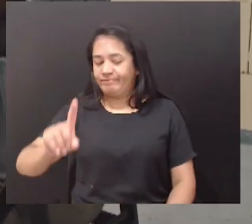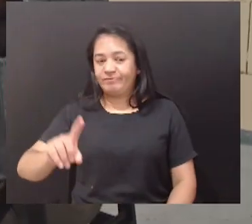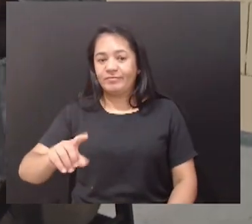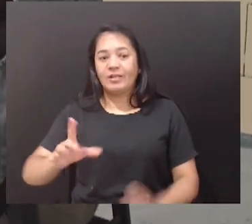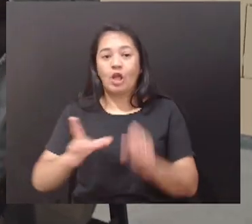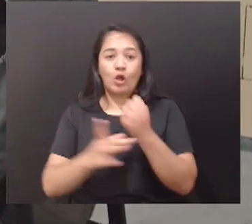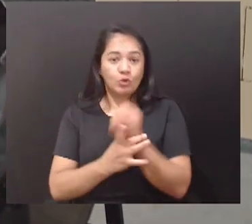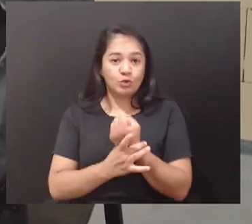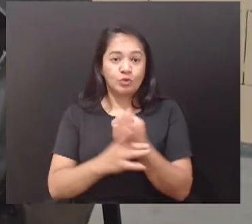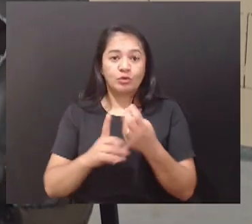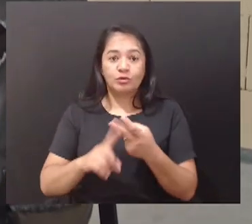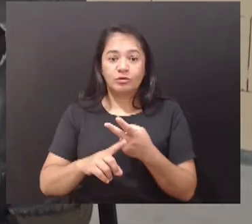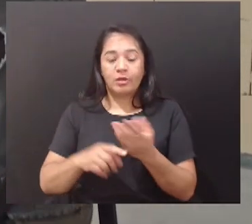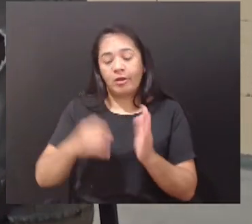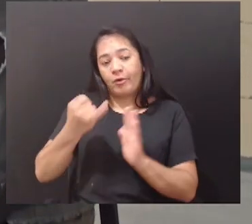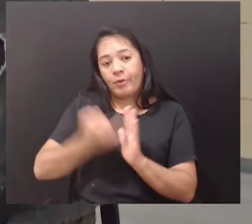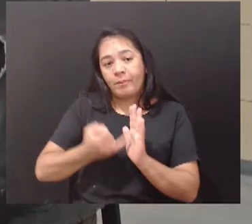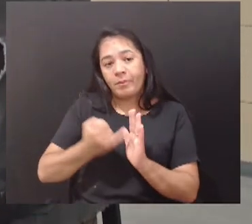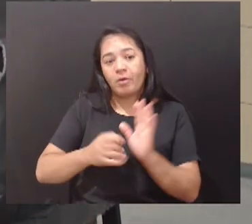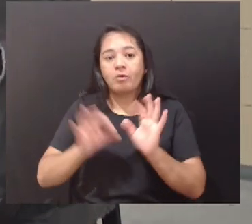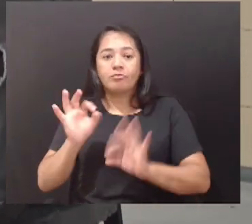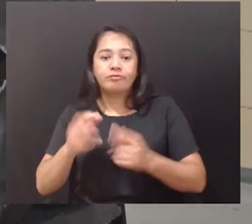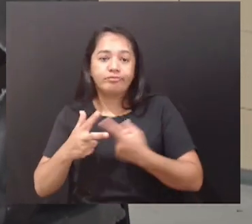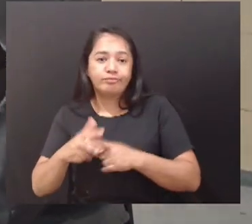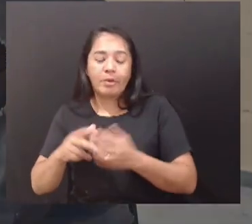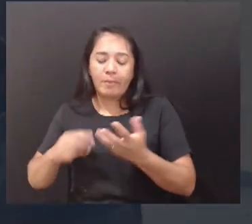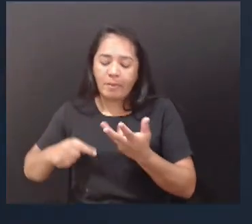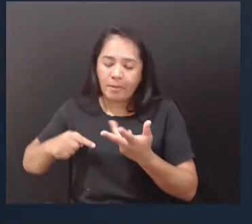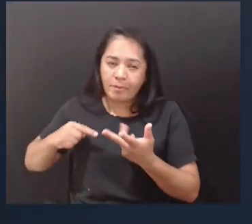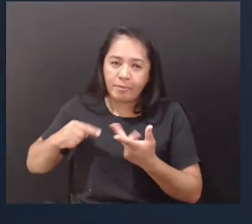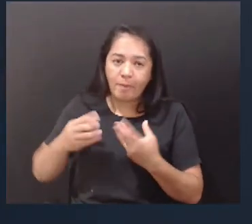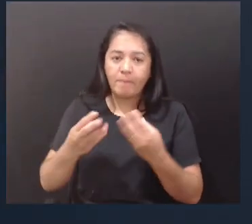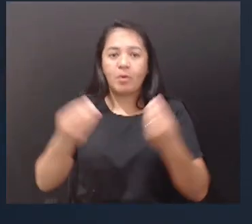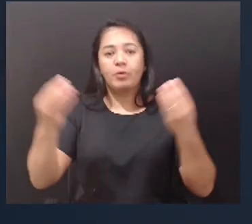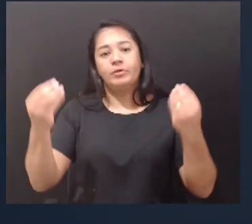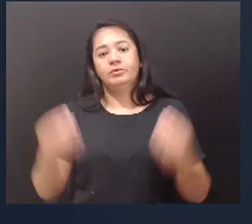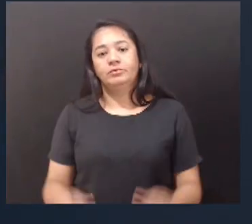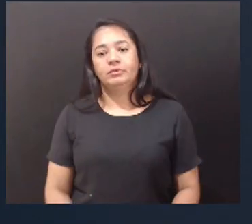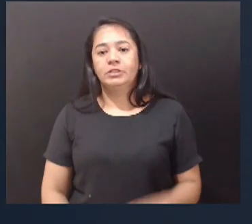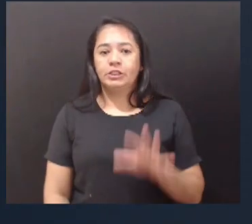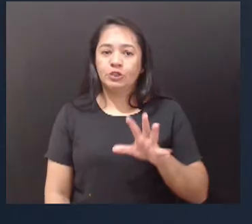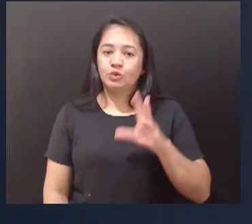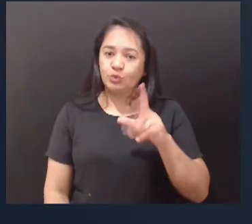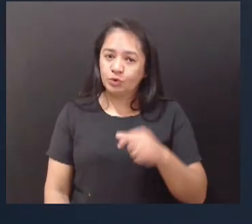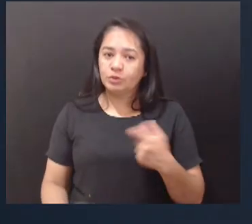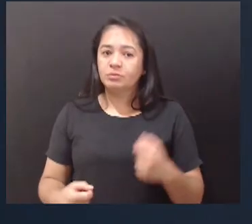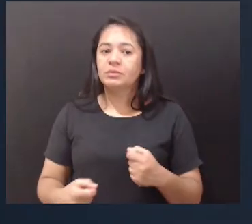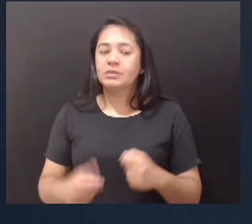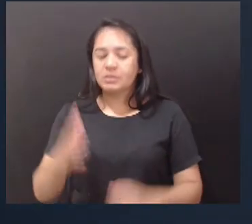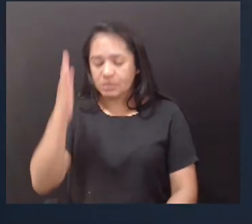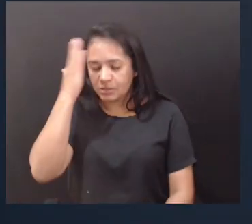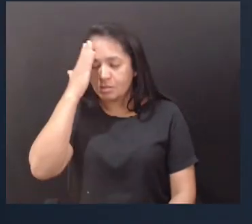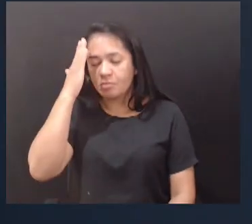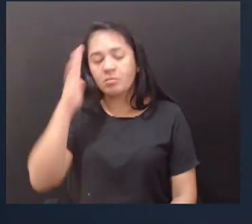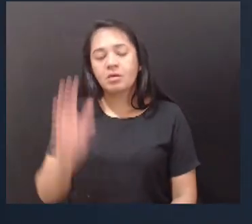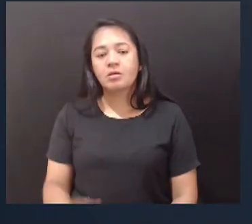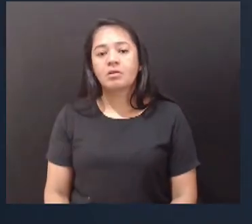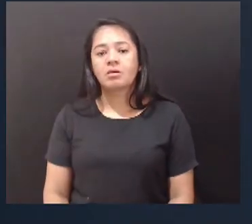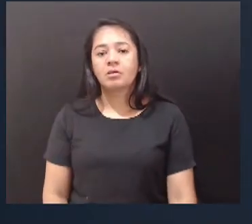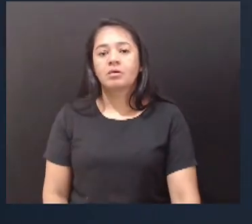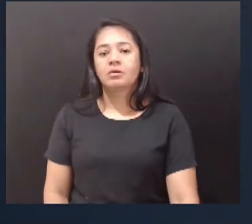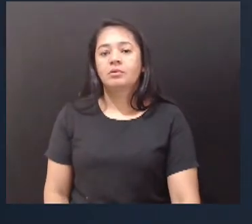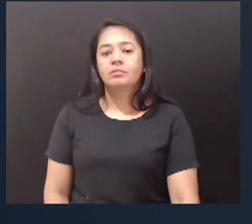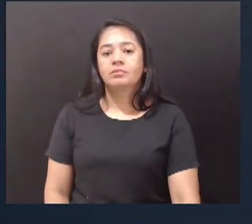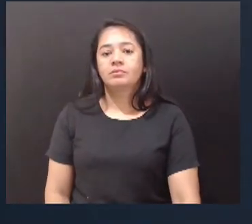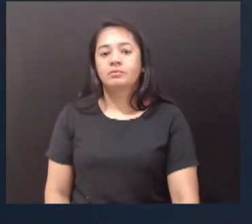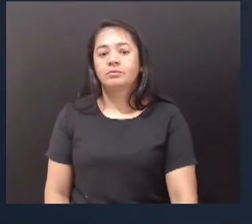os impostos, é manutenção. E aí vem surgindo um monte de coisa. Então isso tudo deve ser levado em consideração também para que um sonho não se torne